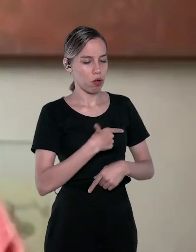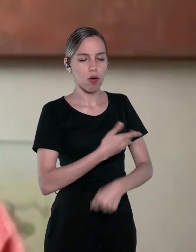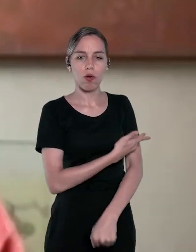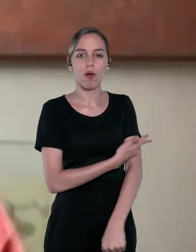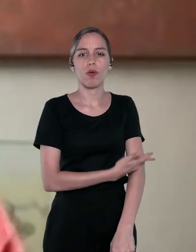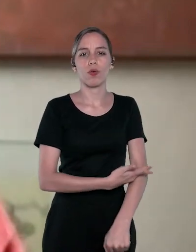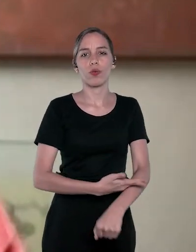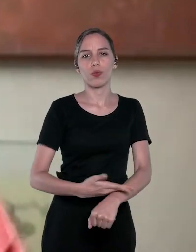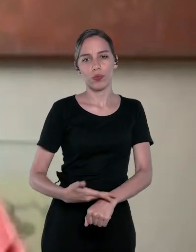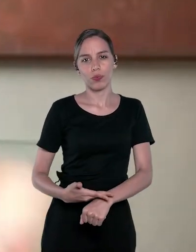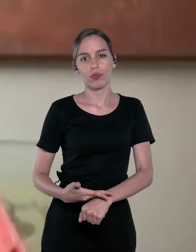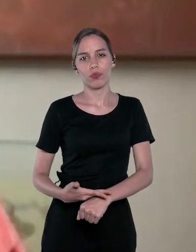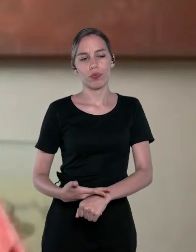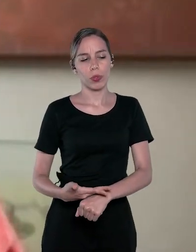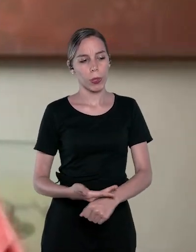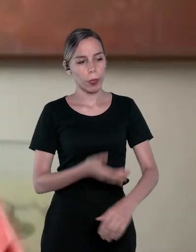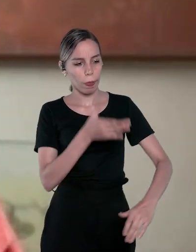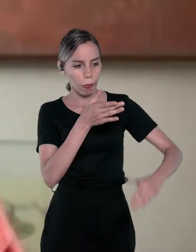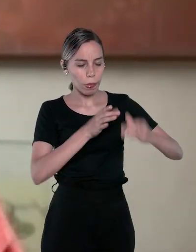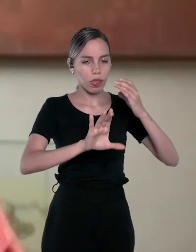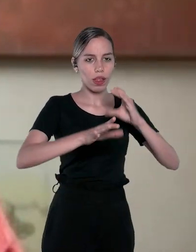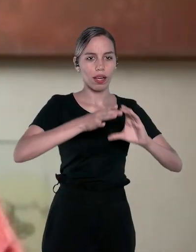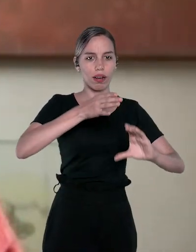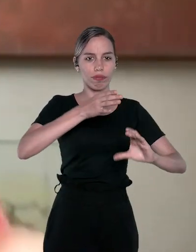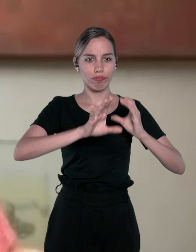rituais, os seus cânticos,